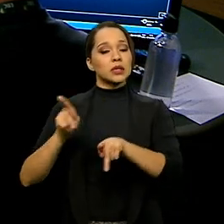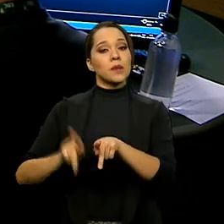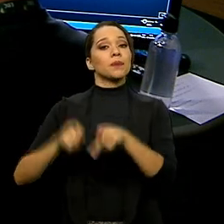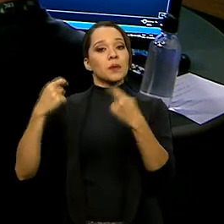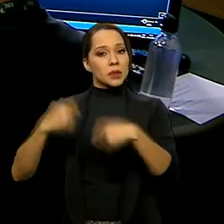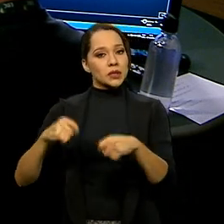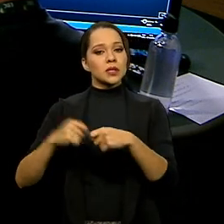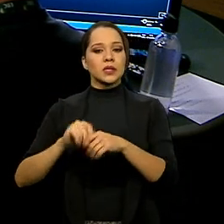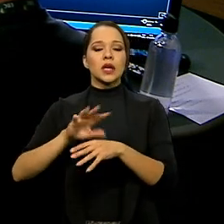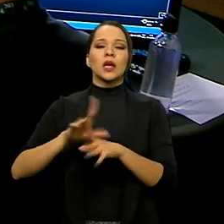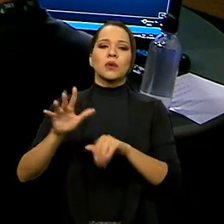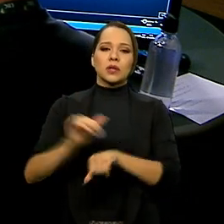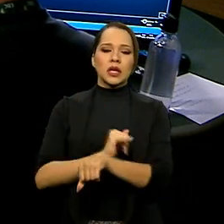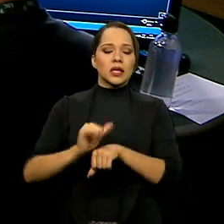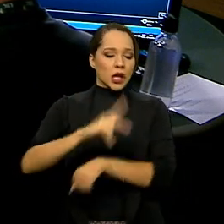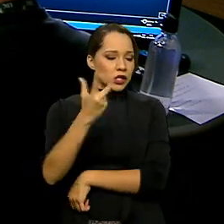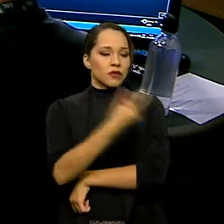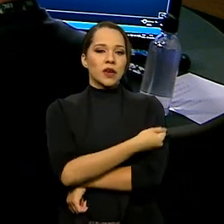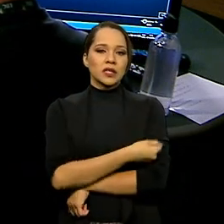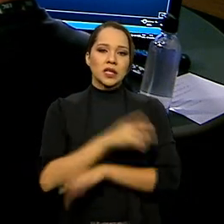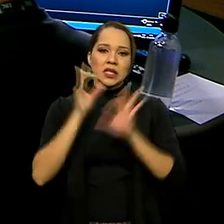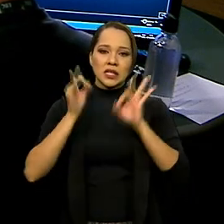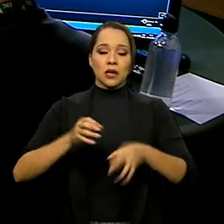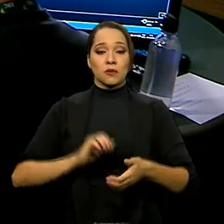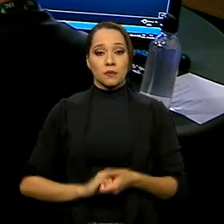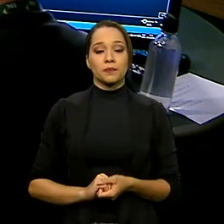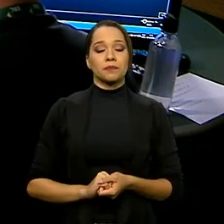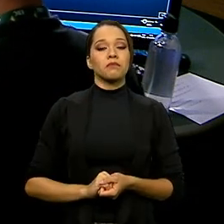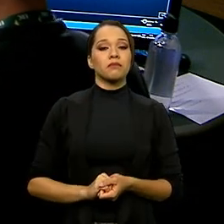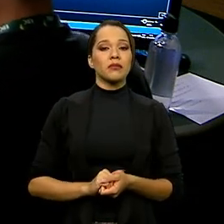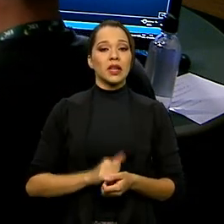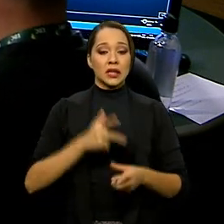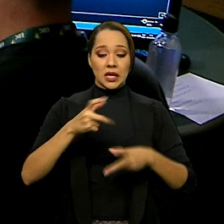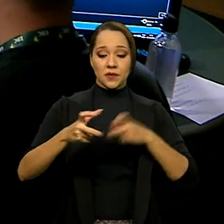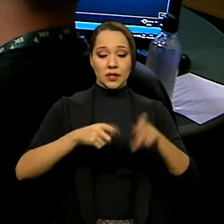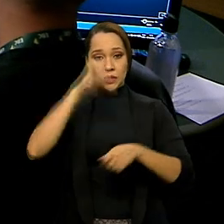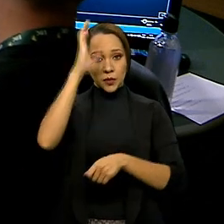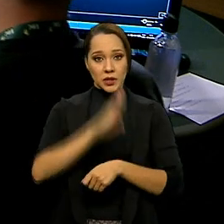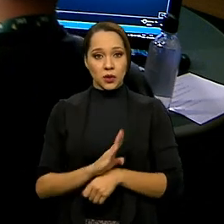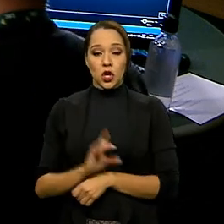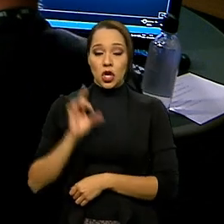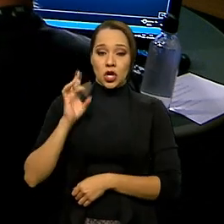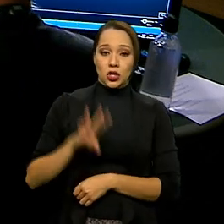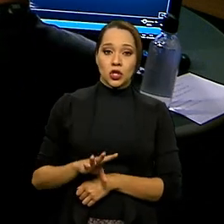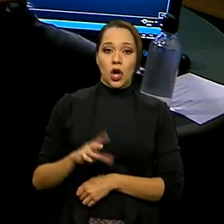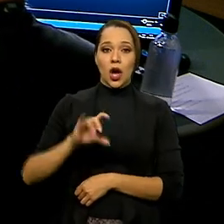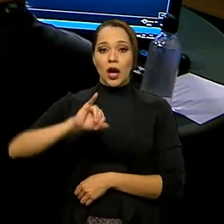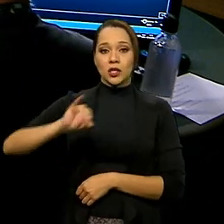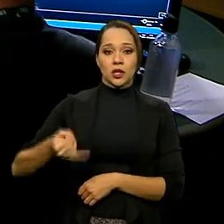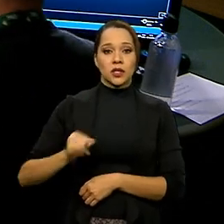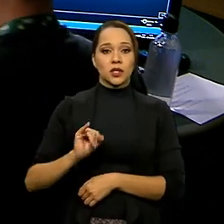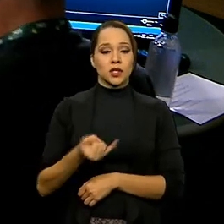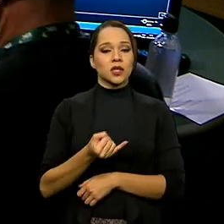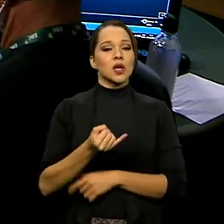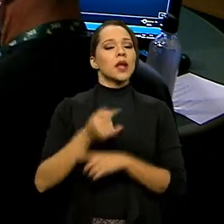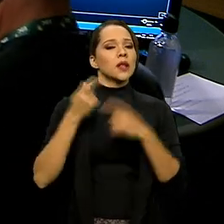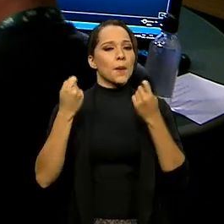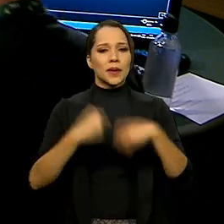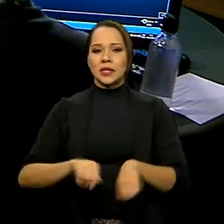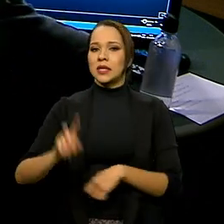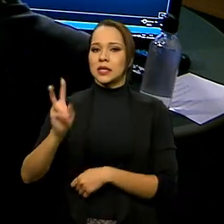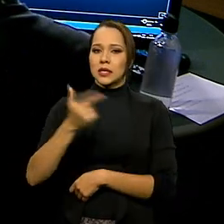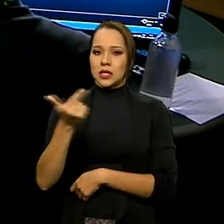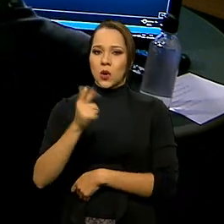população complete o ciclo vacinal. Das vacinas aplicadas no Brasil, apenas a Janssen não precisa de